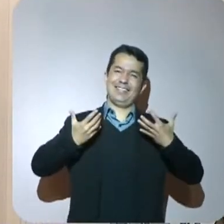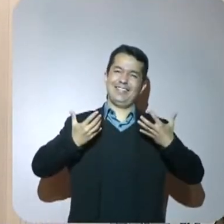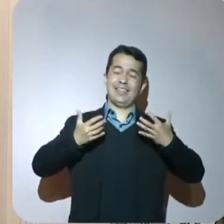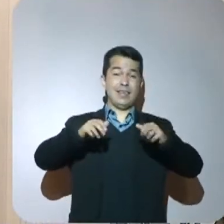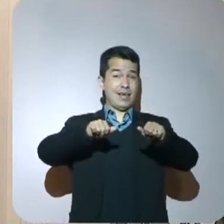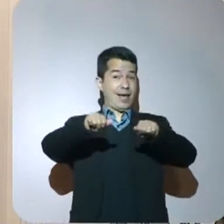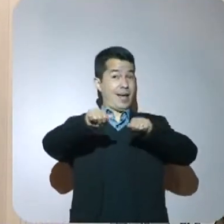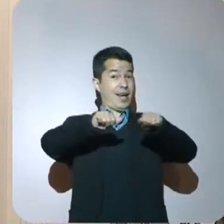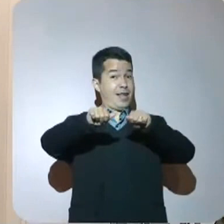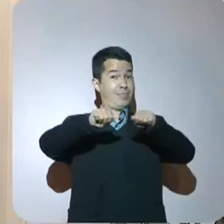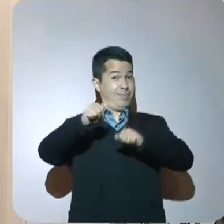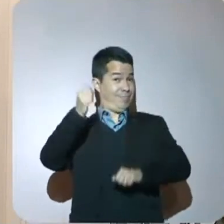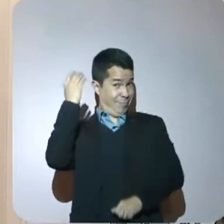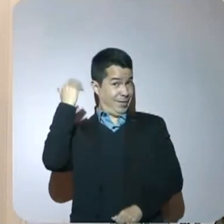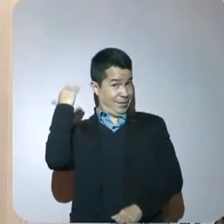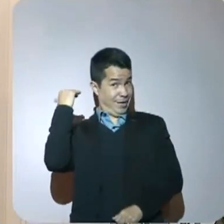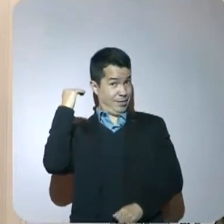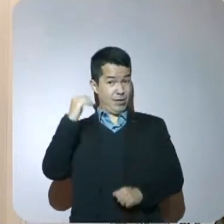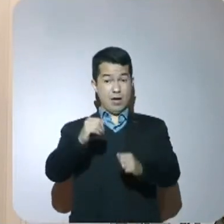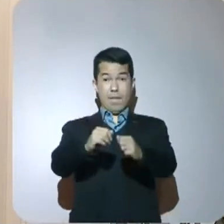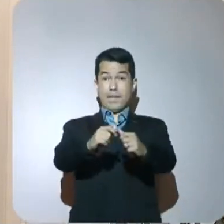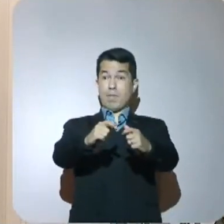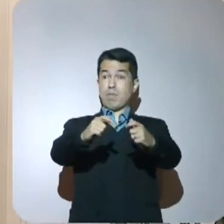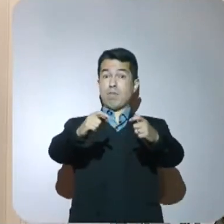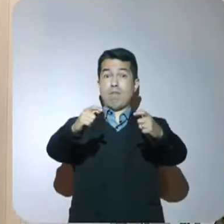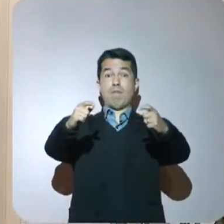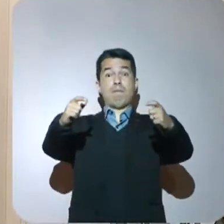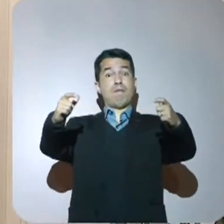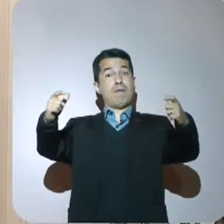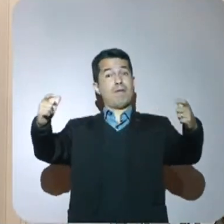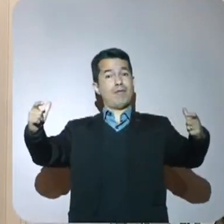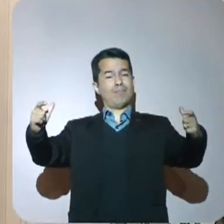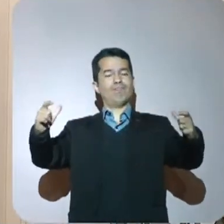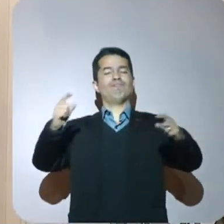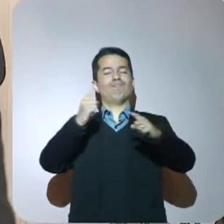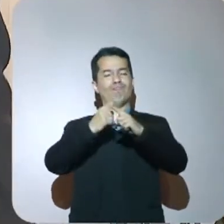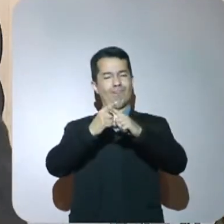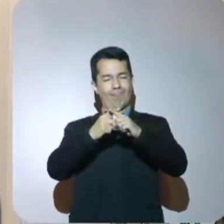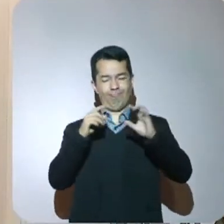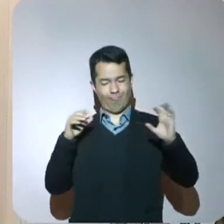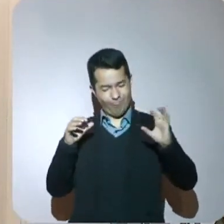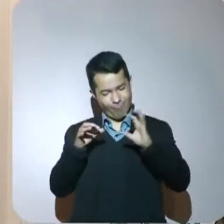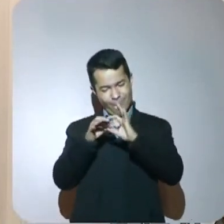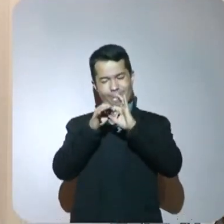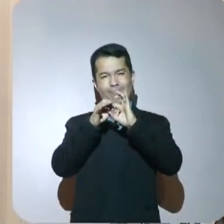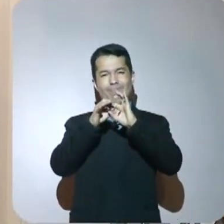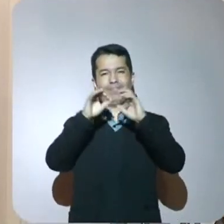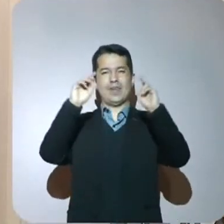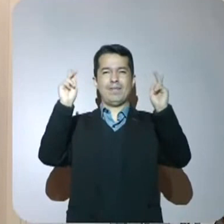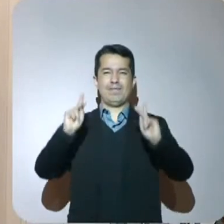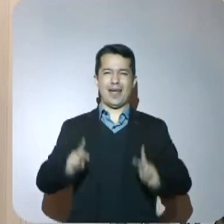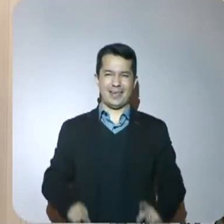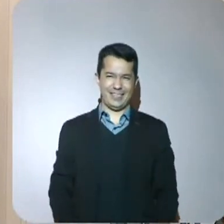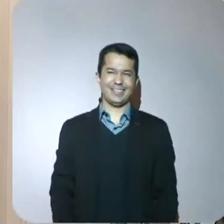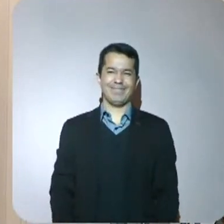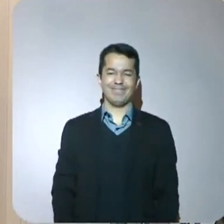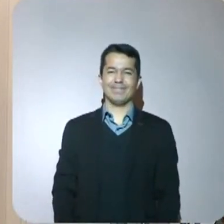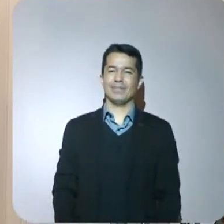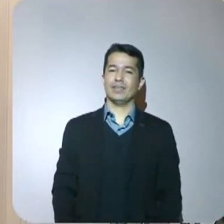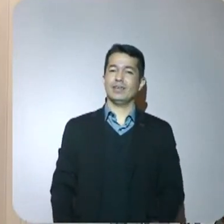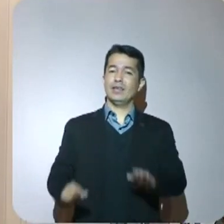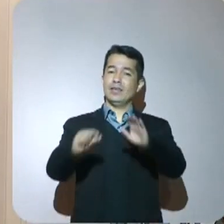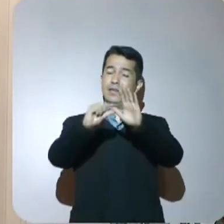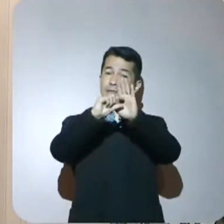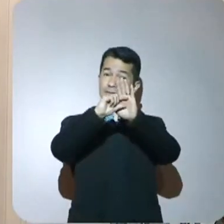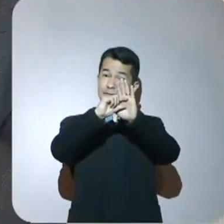continuar na obra porque ela tinha paz. A última coisa, tá? Está aqui no versículo 31